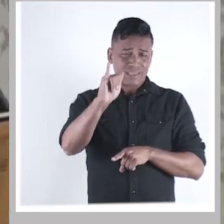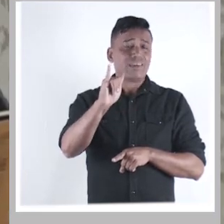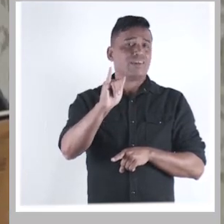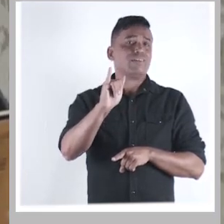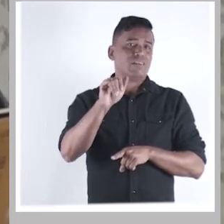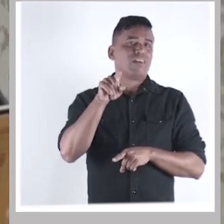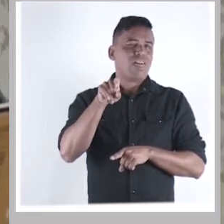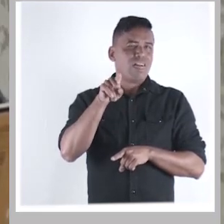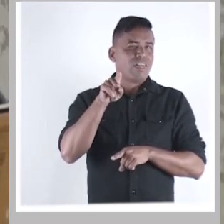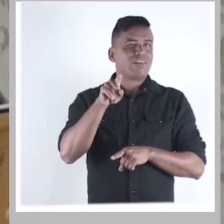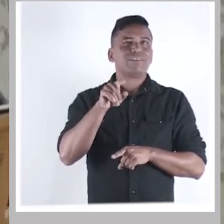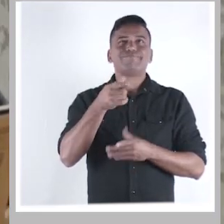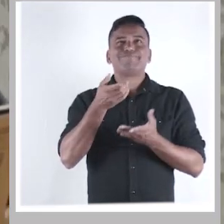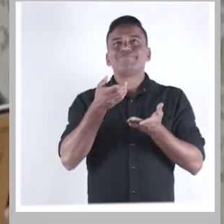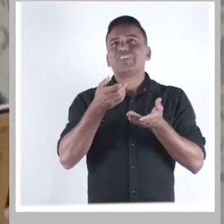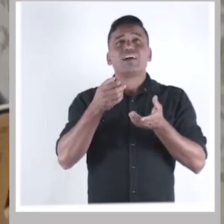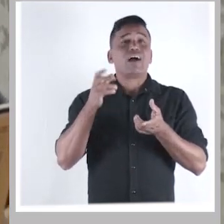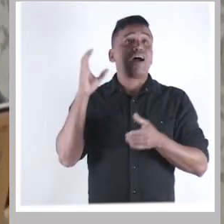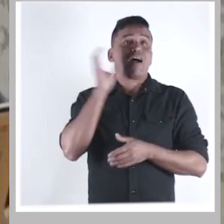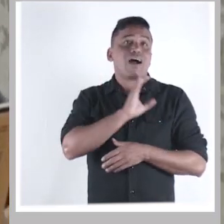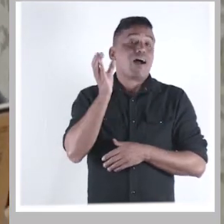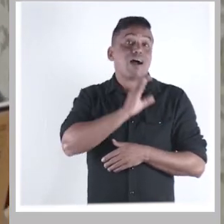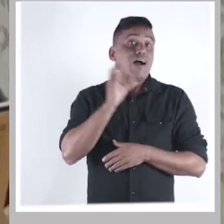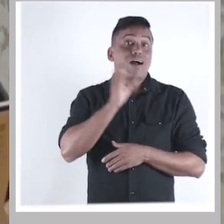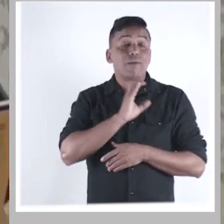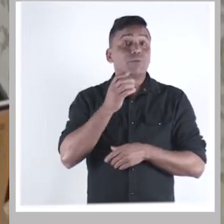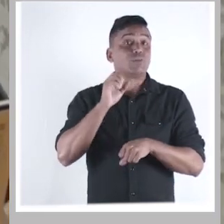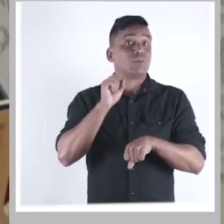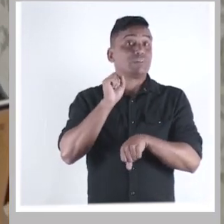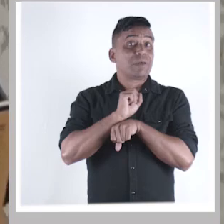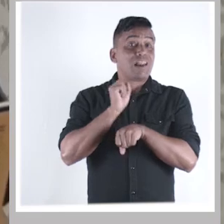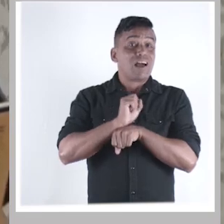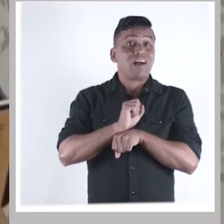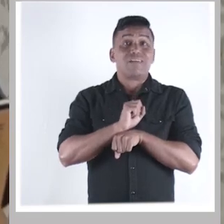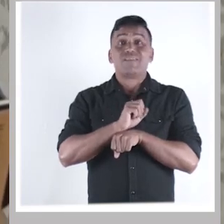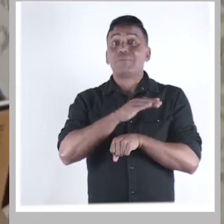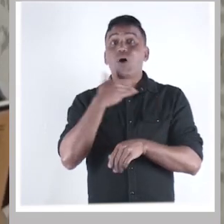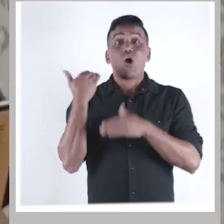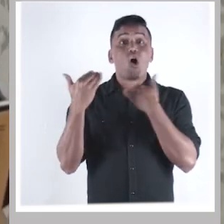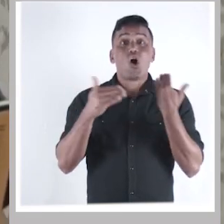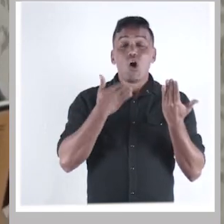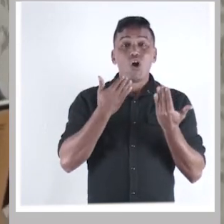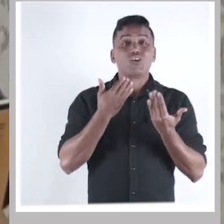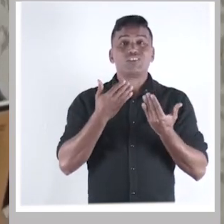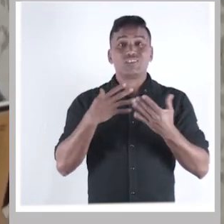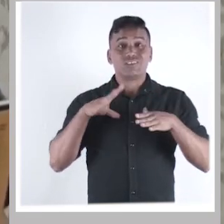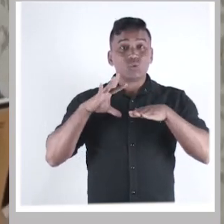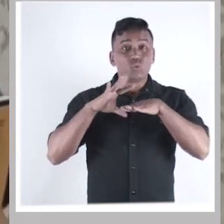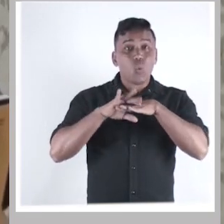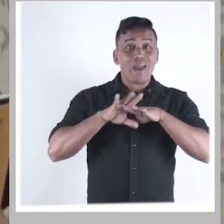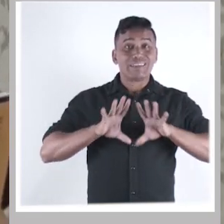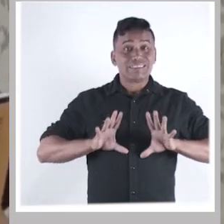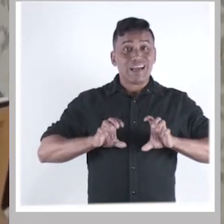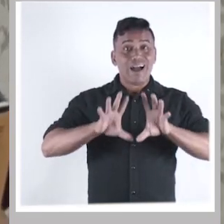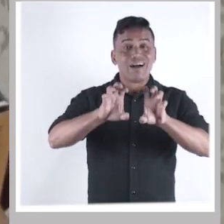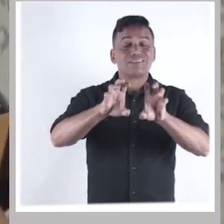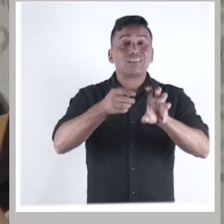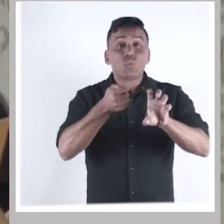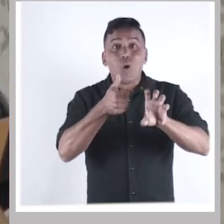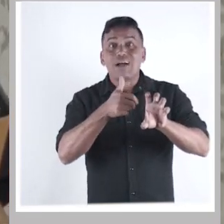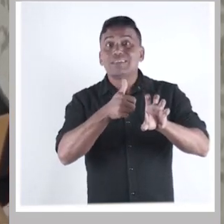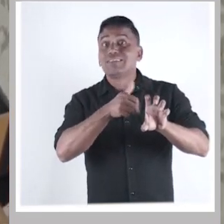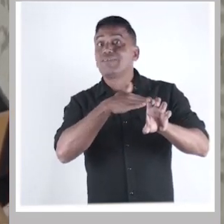vez, me emocionou com suas confissões escritas na urgência de quem aguardava a morte, padecendo de um câncer já em estágio